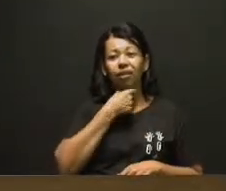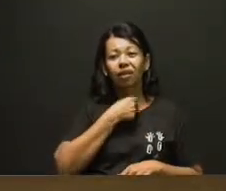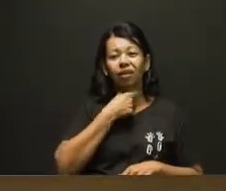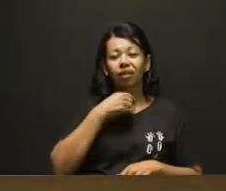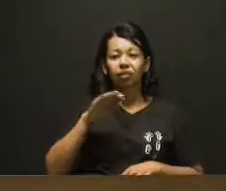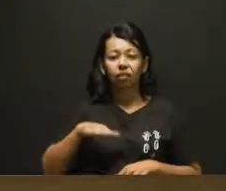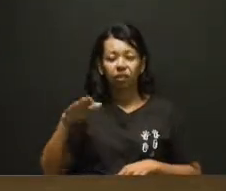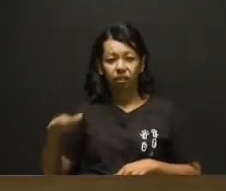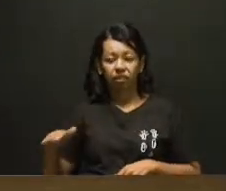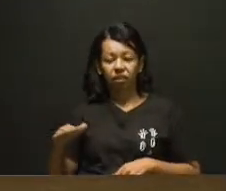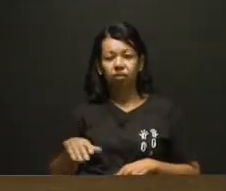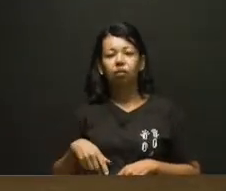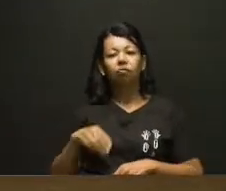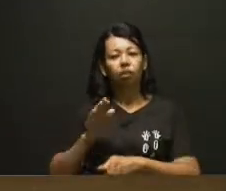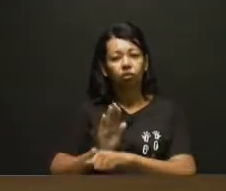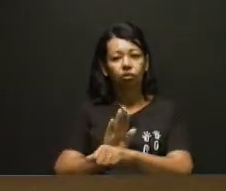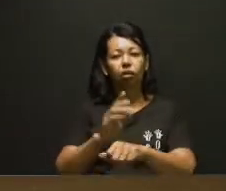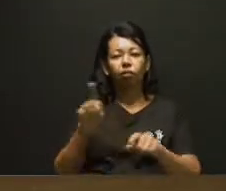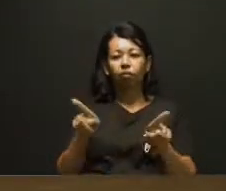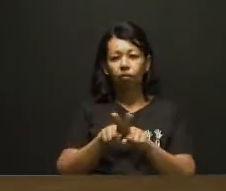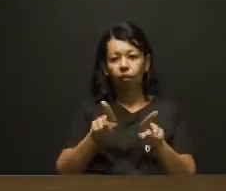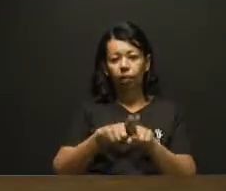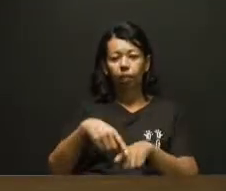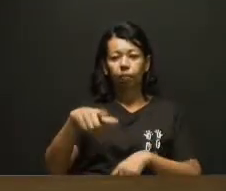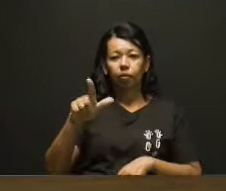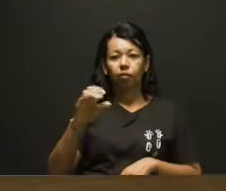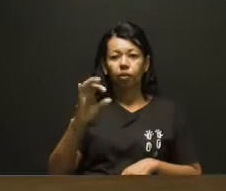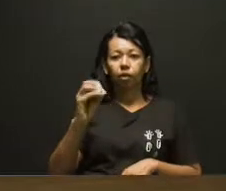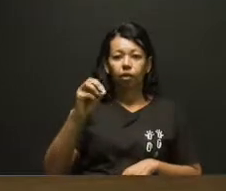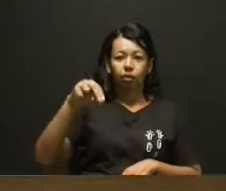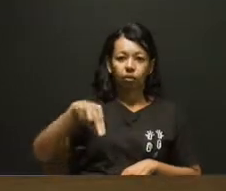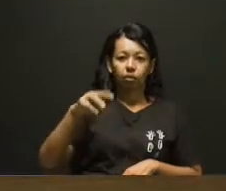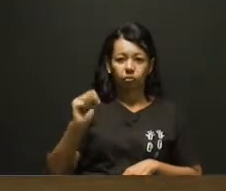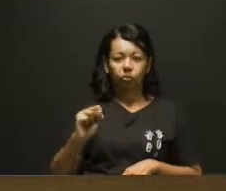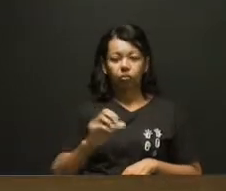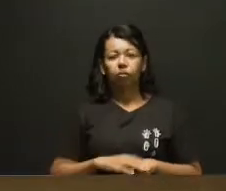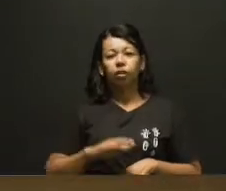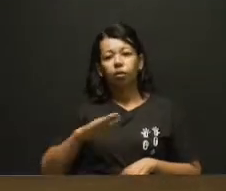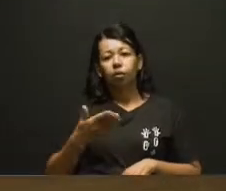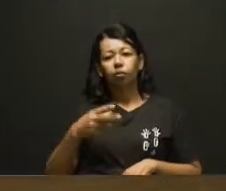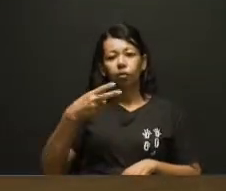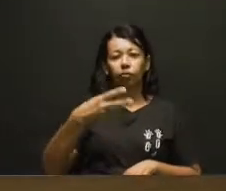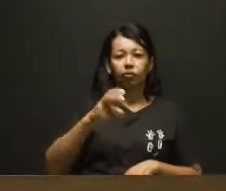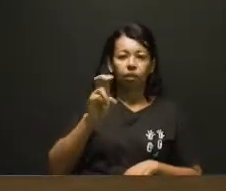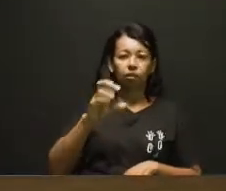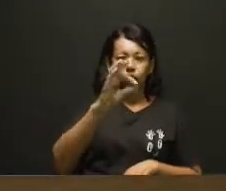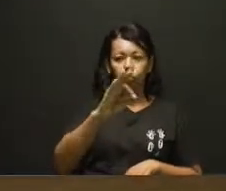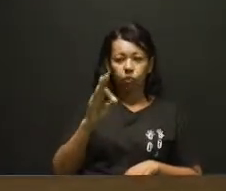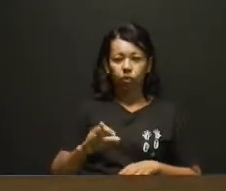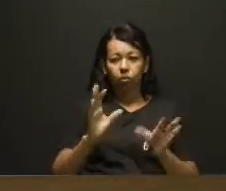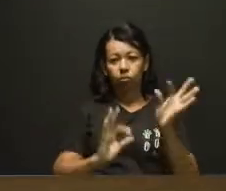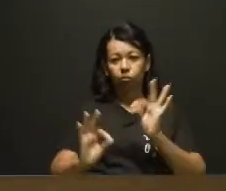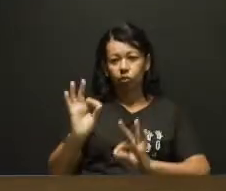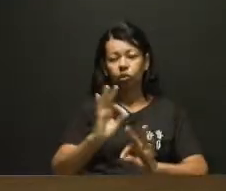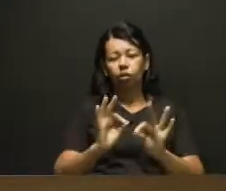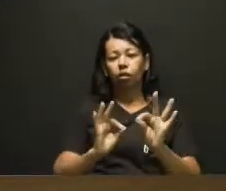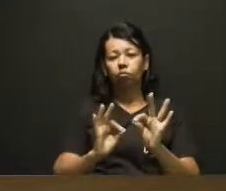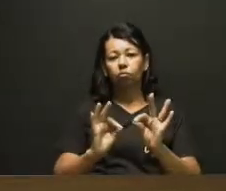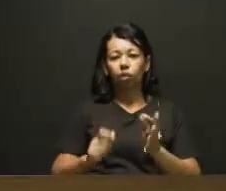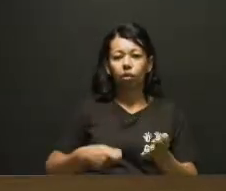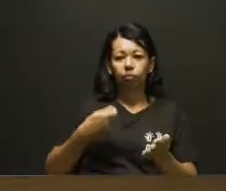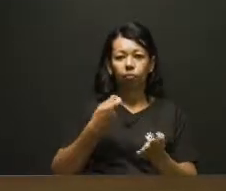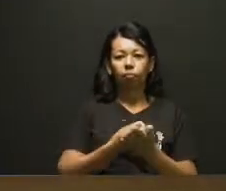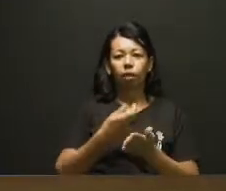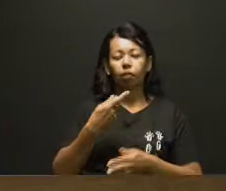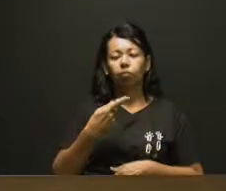foi confiado pelo anos então se a 25% do projeto é custeado é